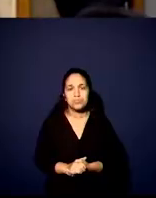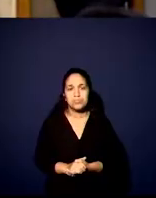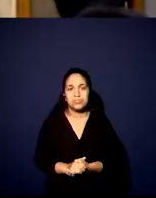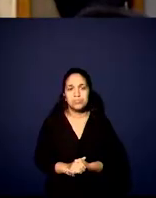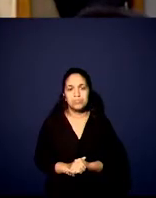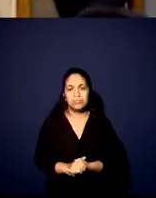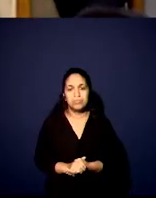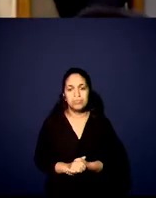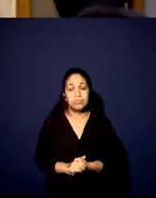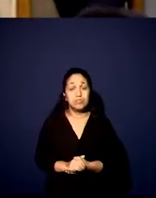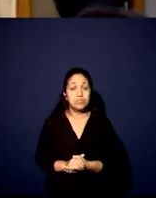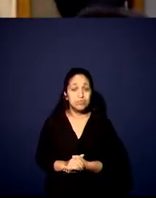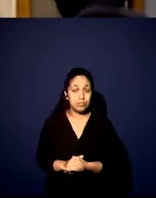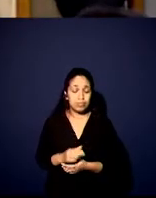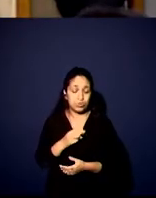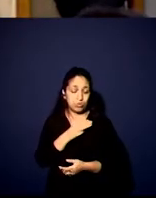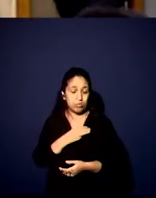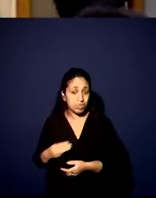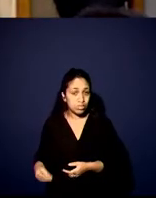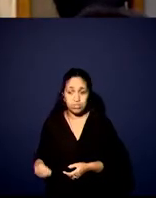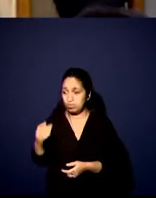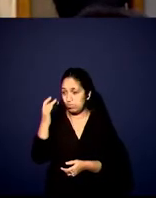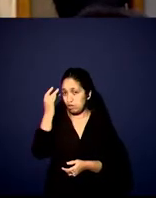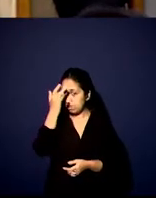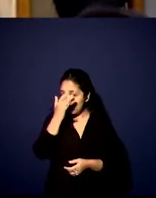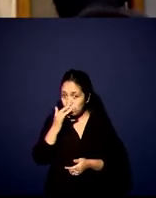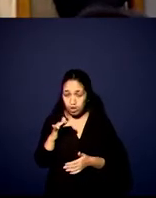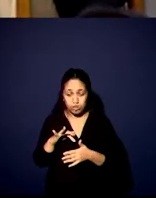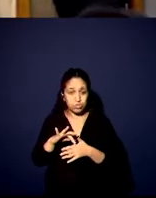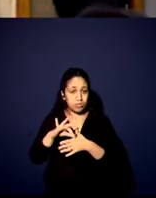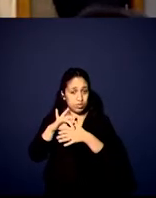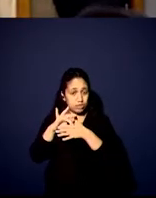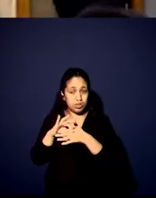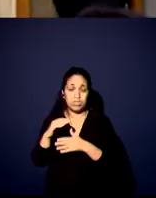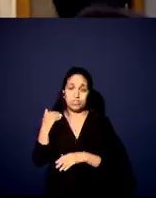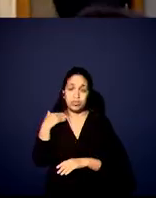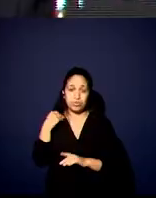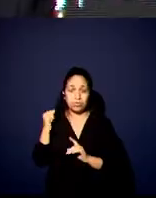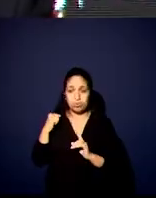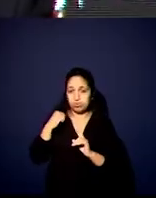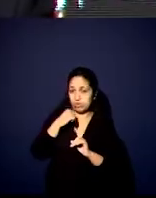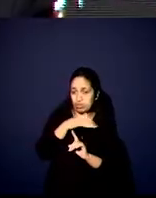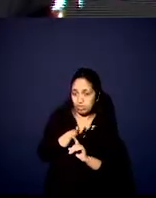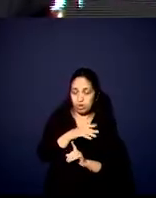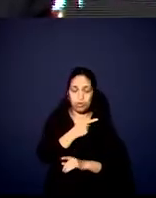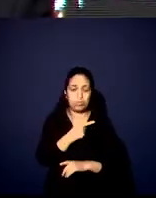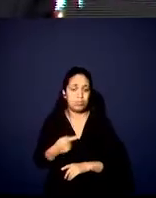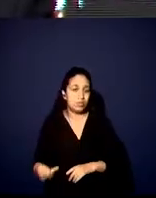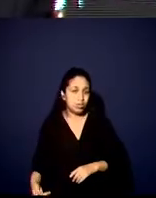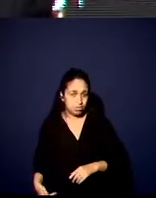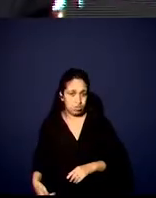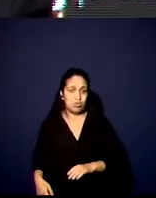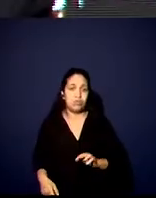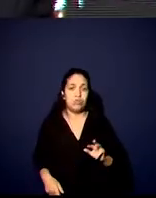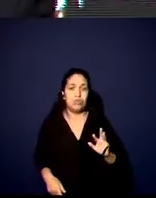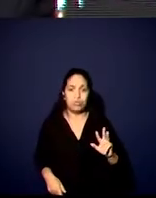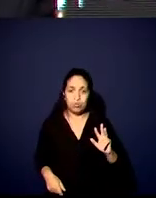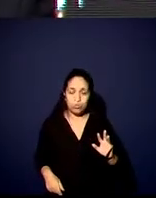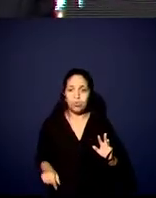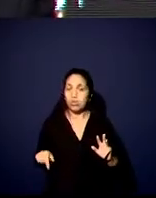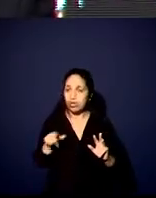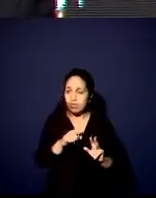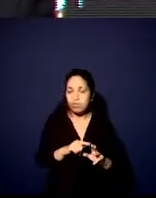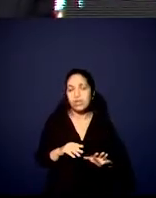o ministro Haddad o presidente do Banco Central Congresso Nacional Presidente da República aonde encontrar uma maneira de